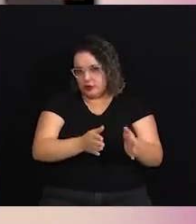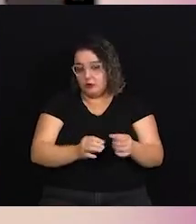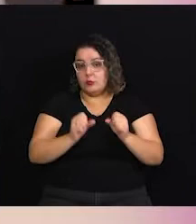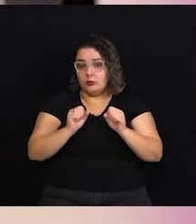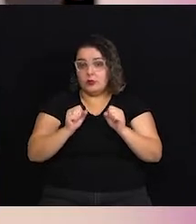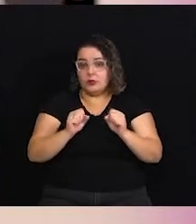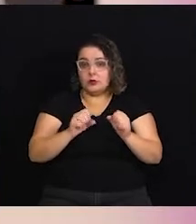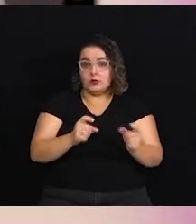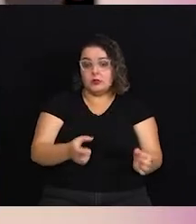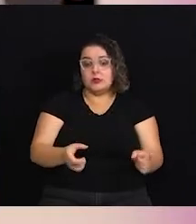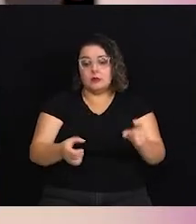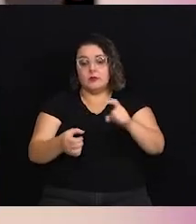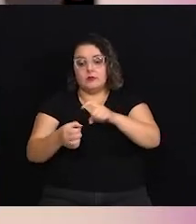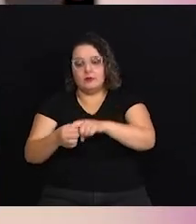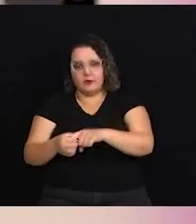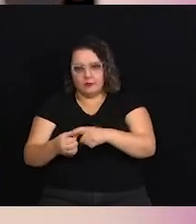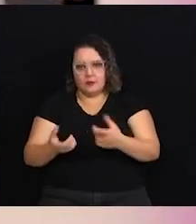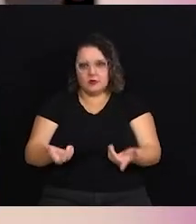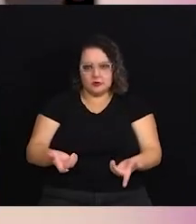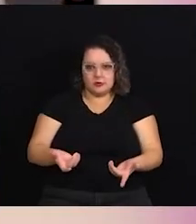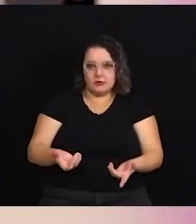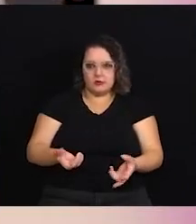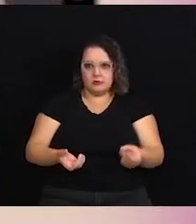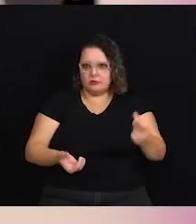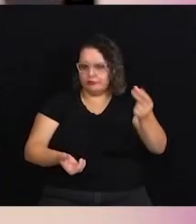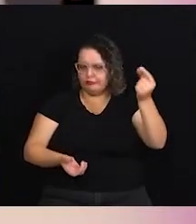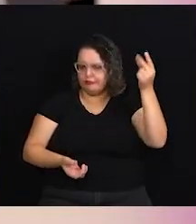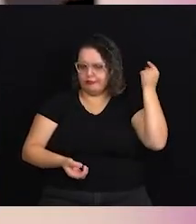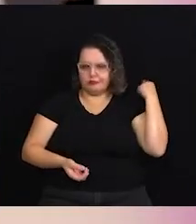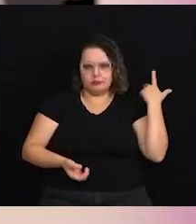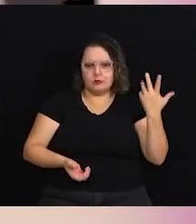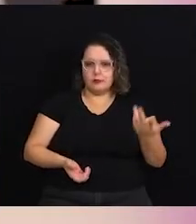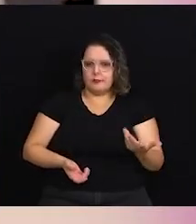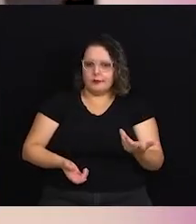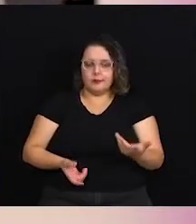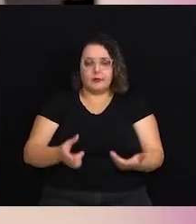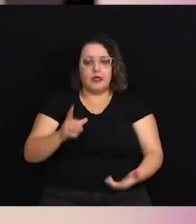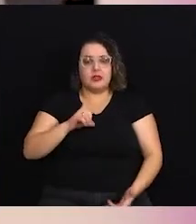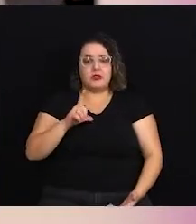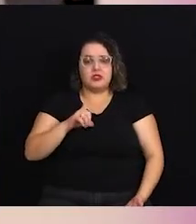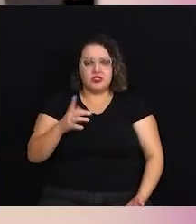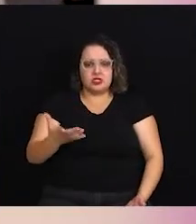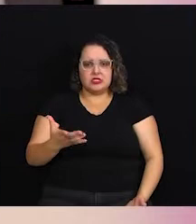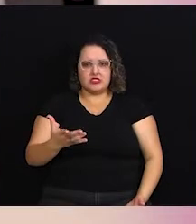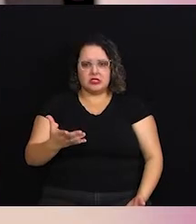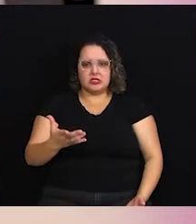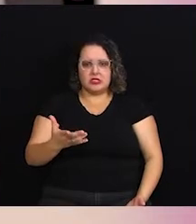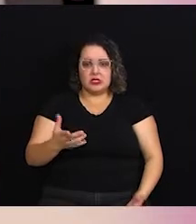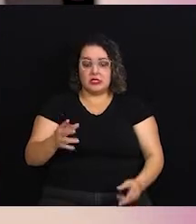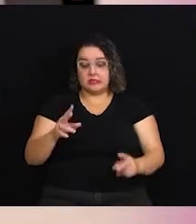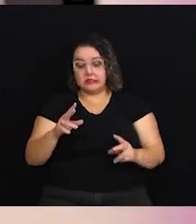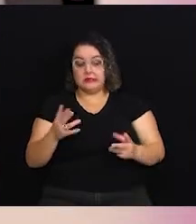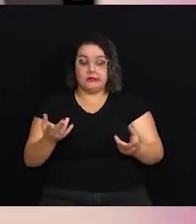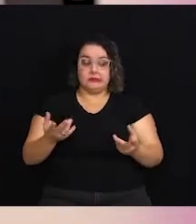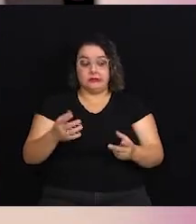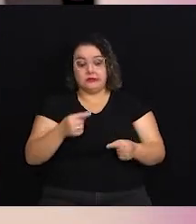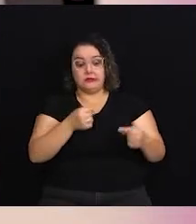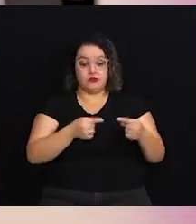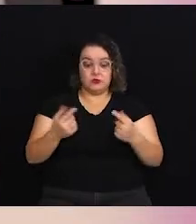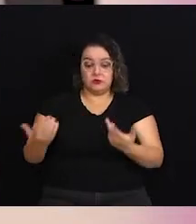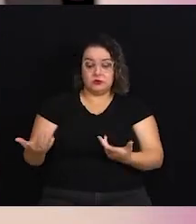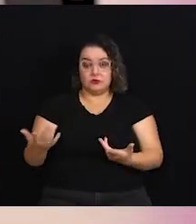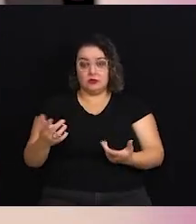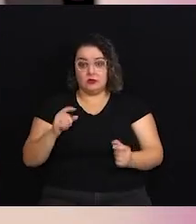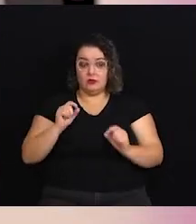que poderiam ser devolvido então desde aquela daquela época né já se tinha uma questão de